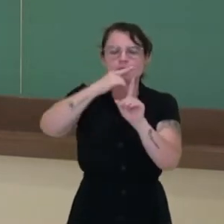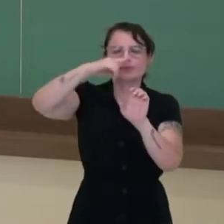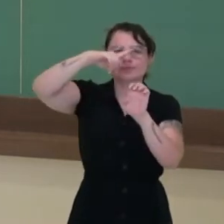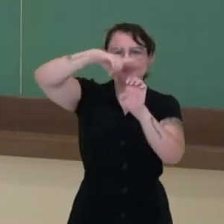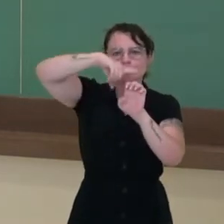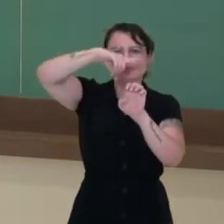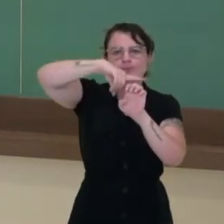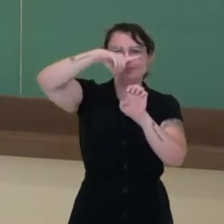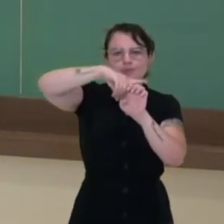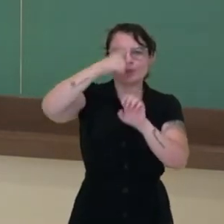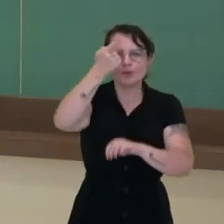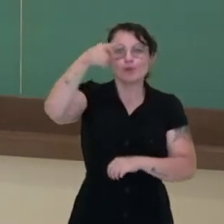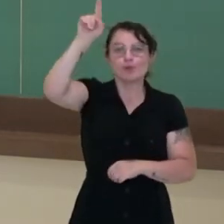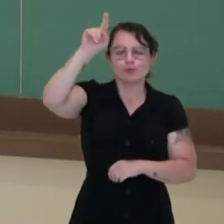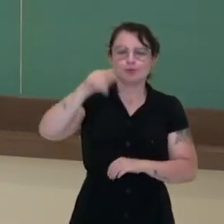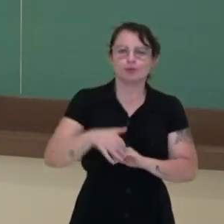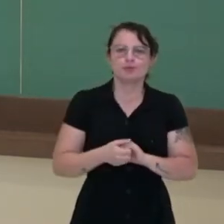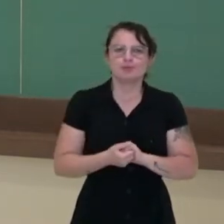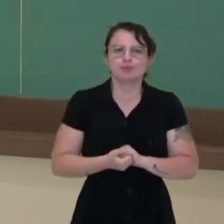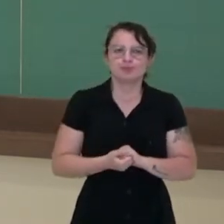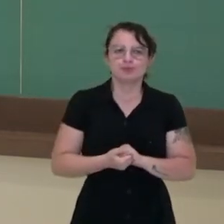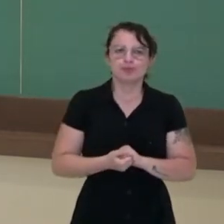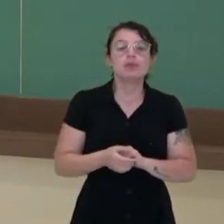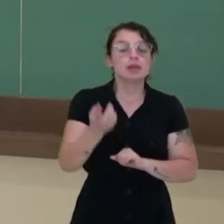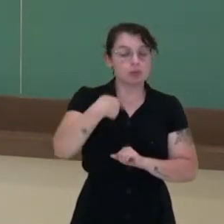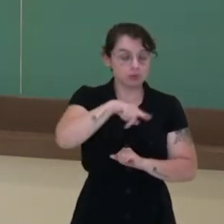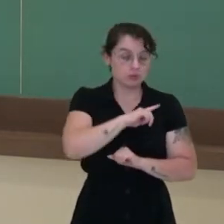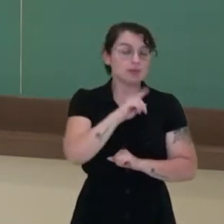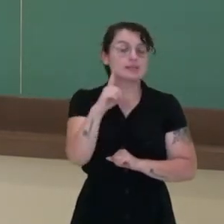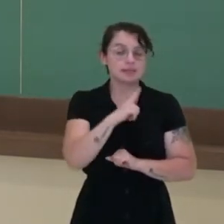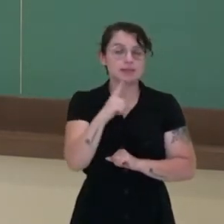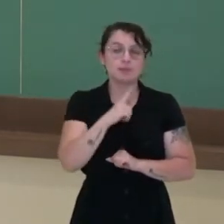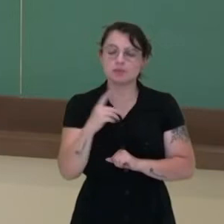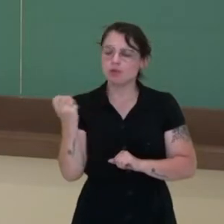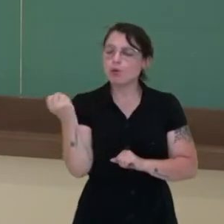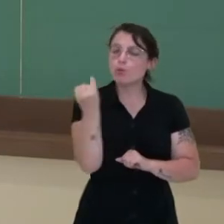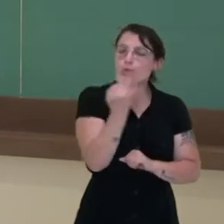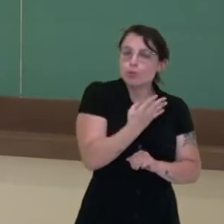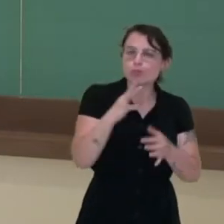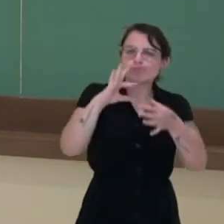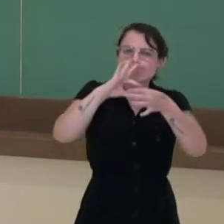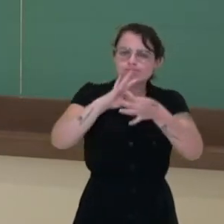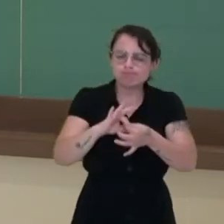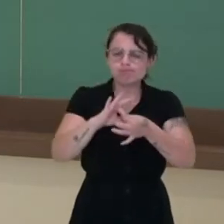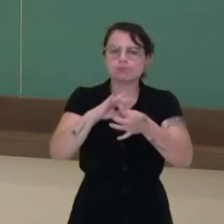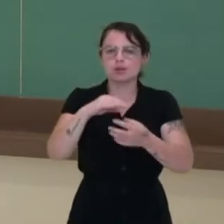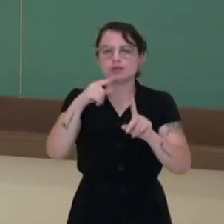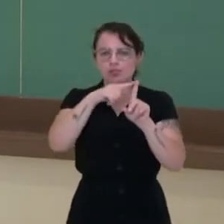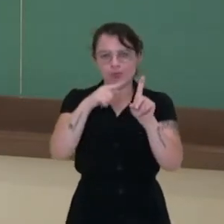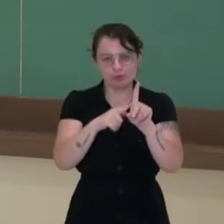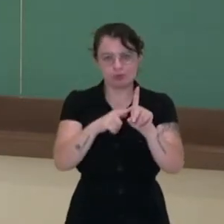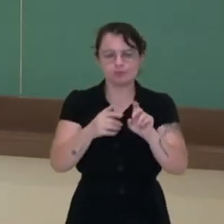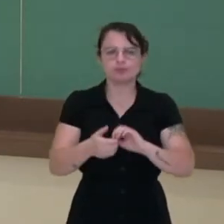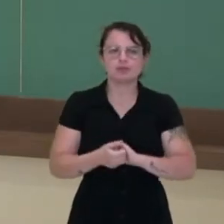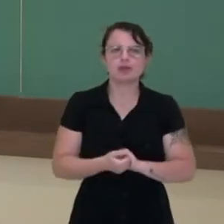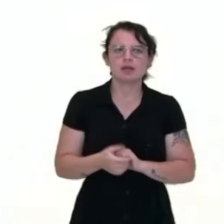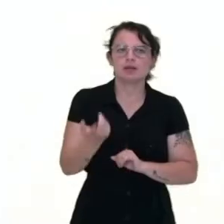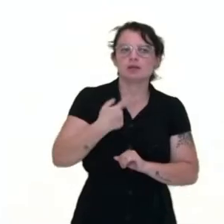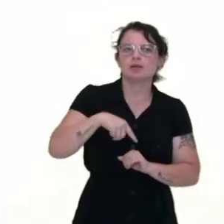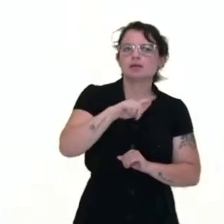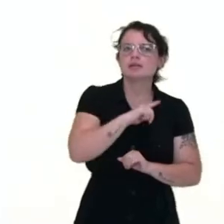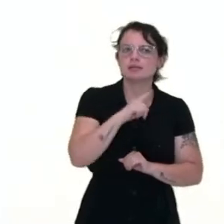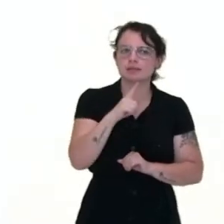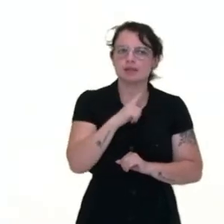seu último nível. Nós temos alguns tipos de interações atômicas, de ligações químicas. Observe, temos a